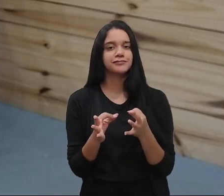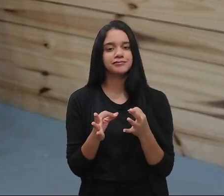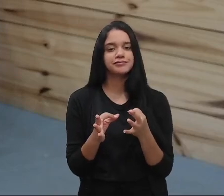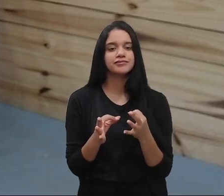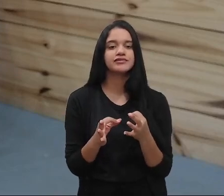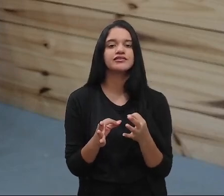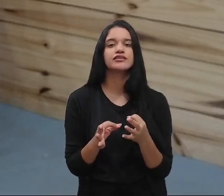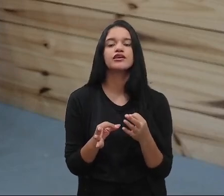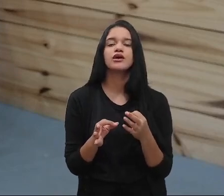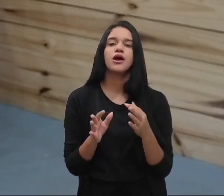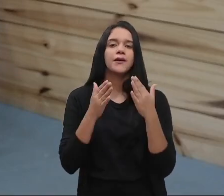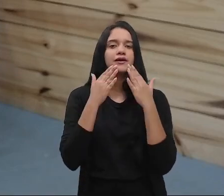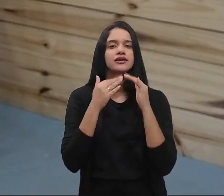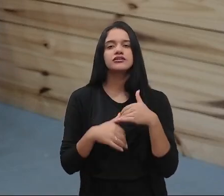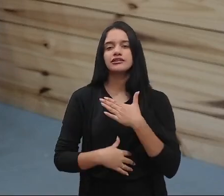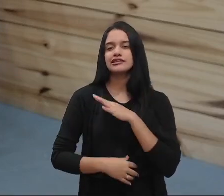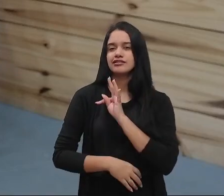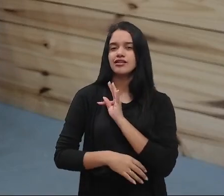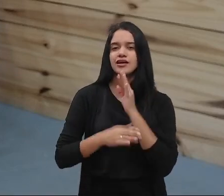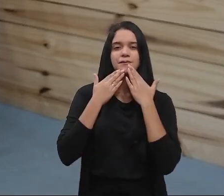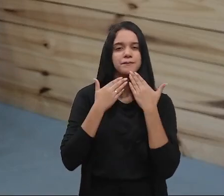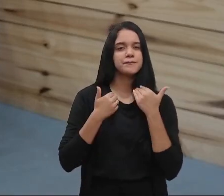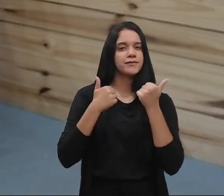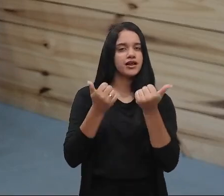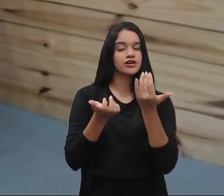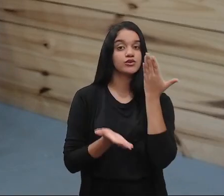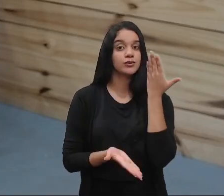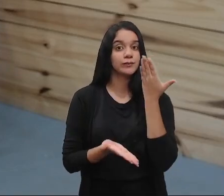às melhores técnicas e não perder de